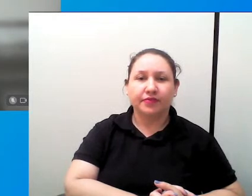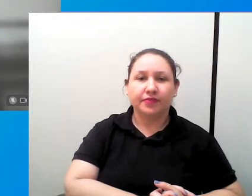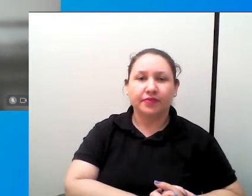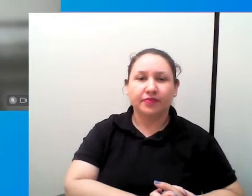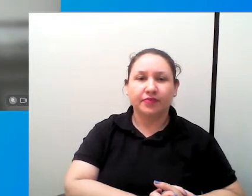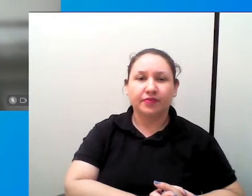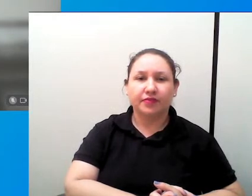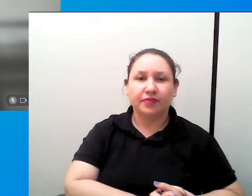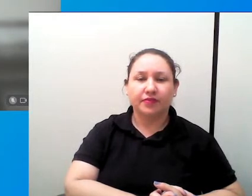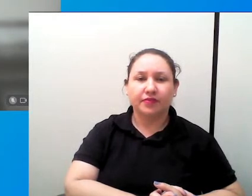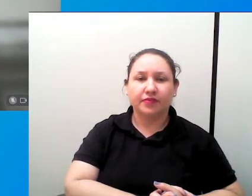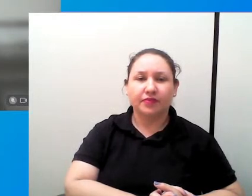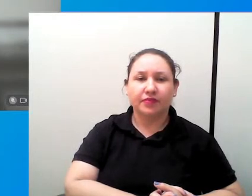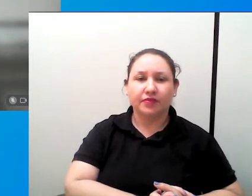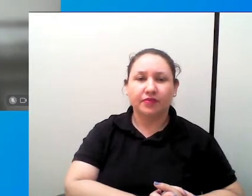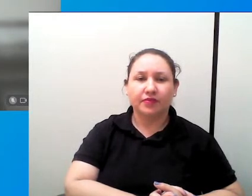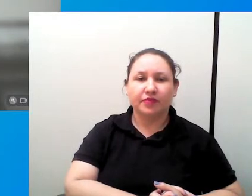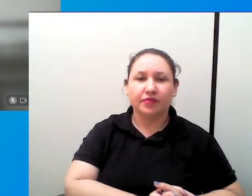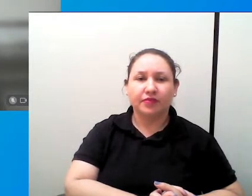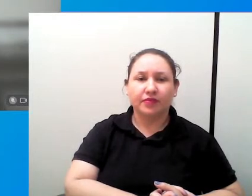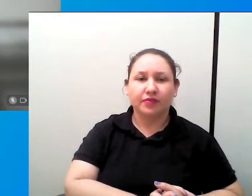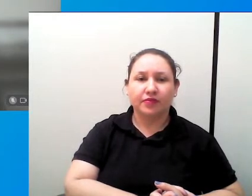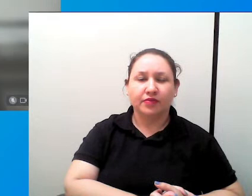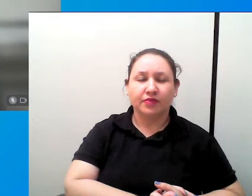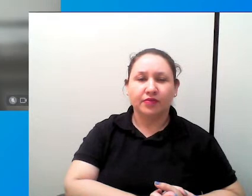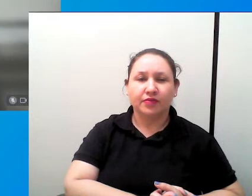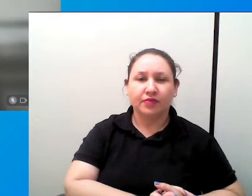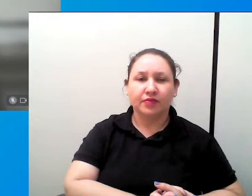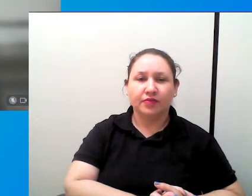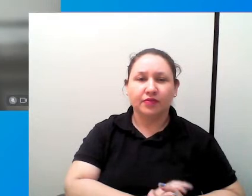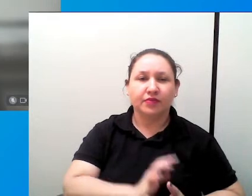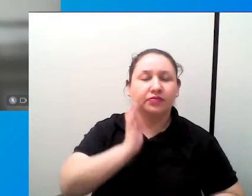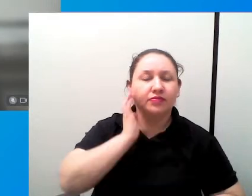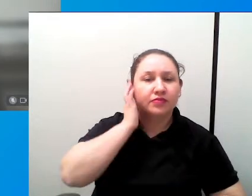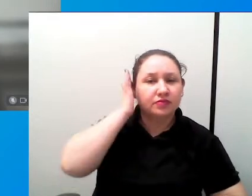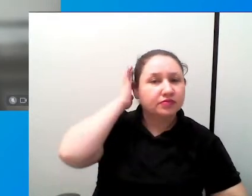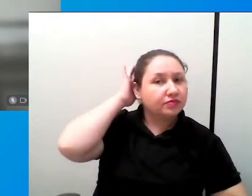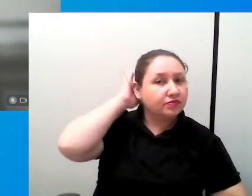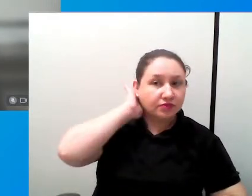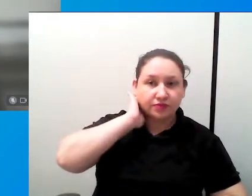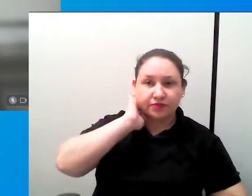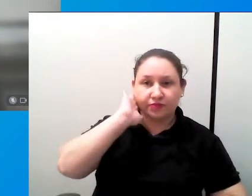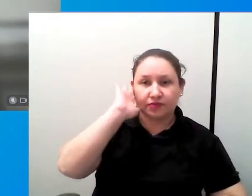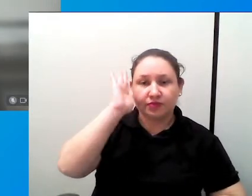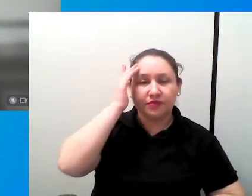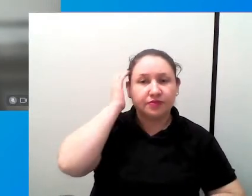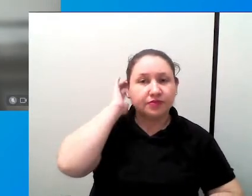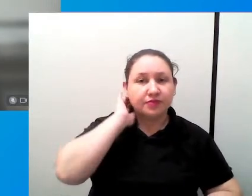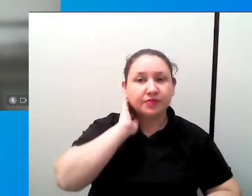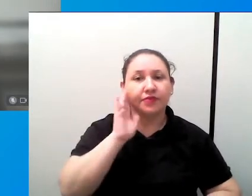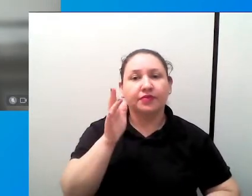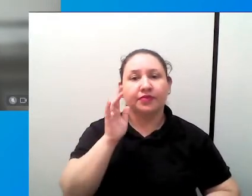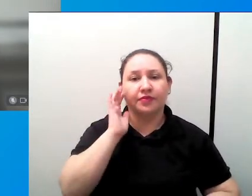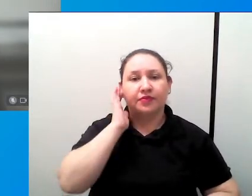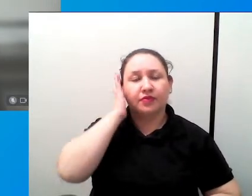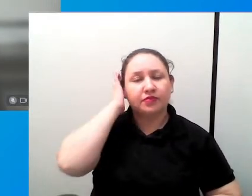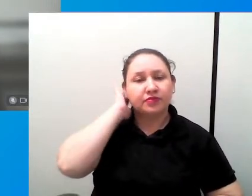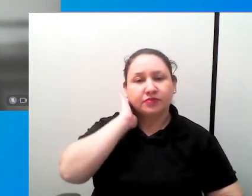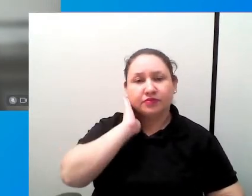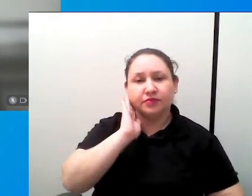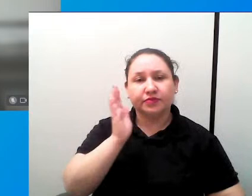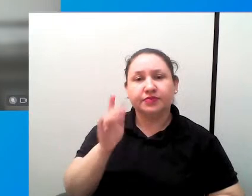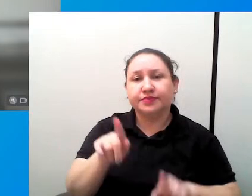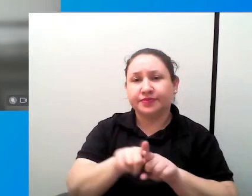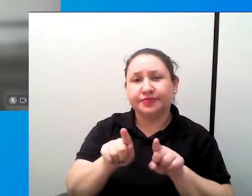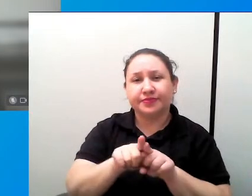palestrante, a professora Jane. Eu convido então para proferir a palestra, o relato de